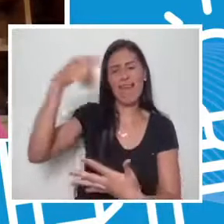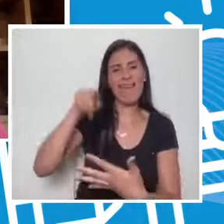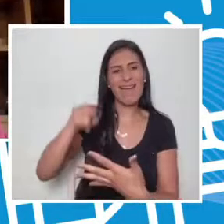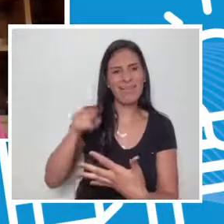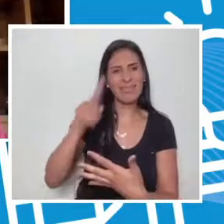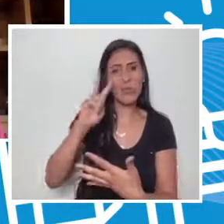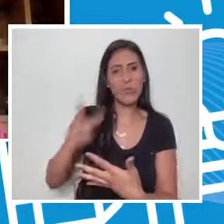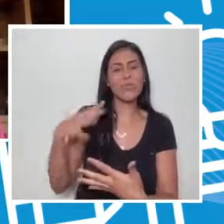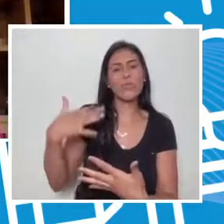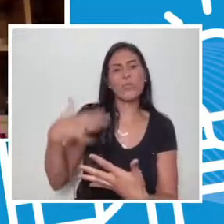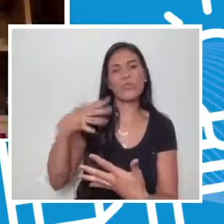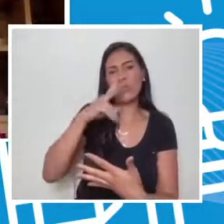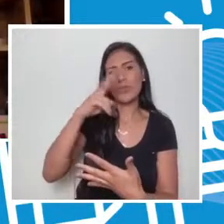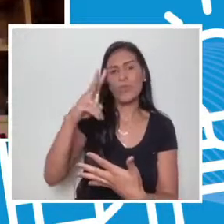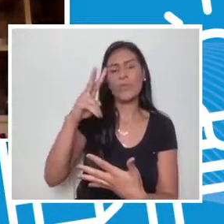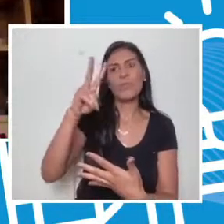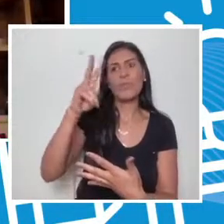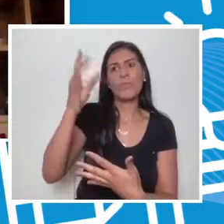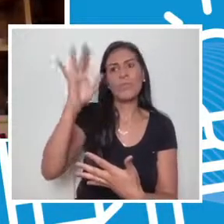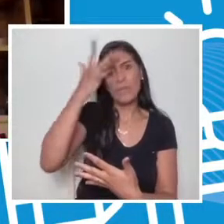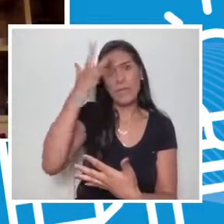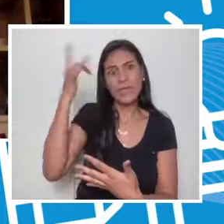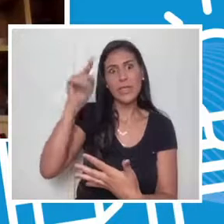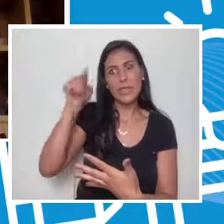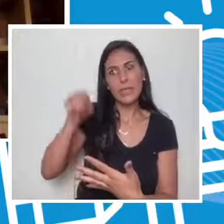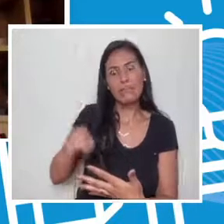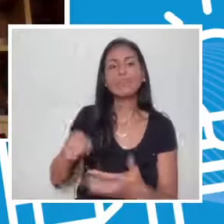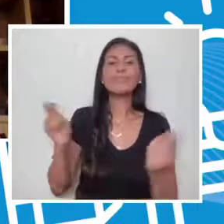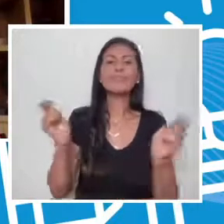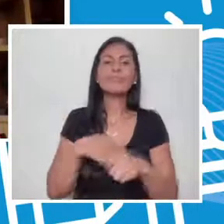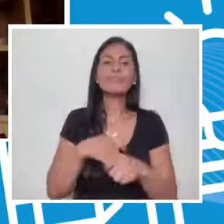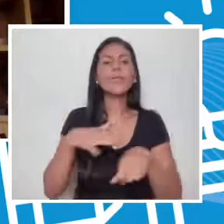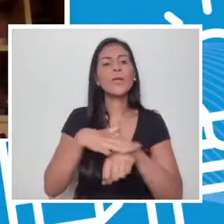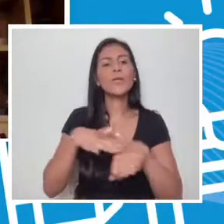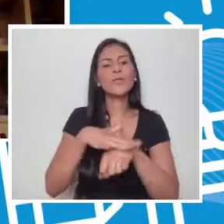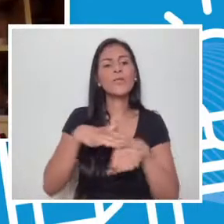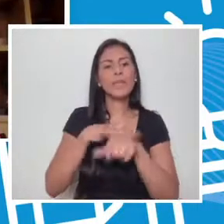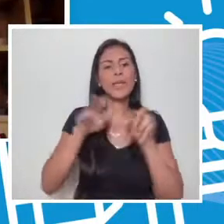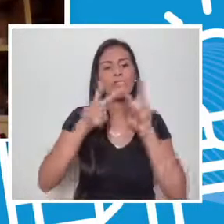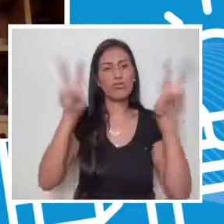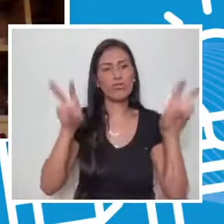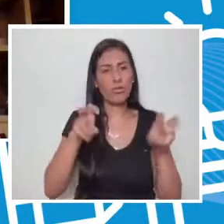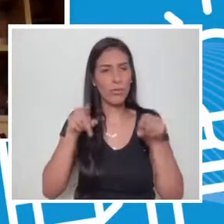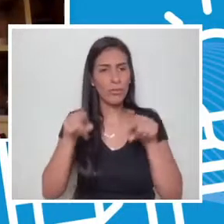conversar com alguém sobre isso. Eu queria agradecer